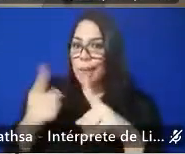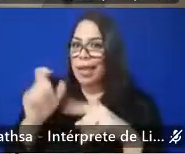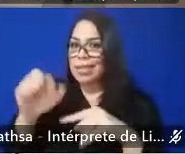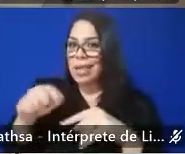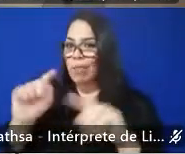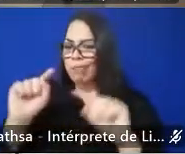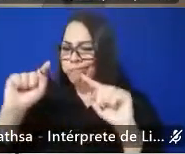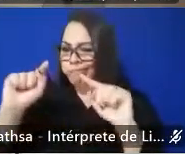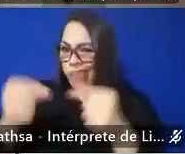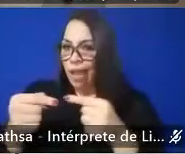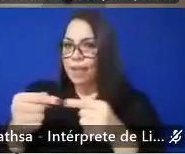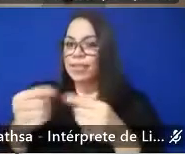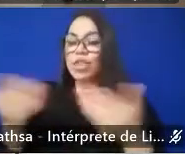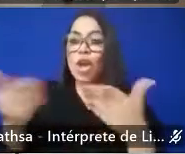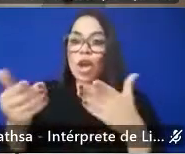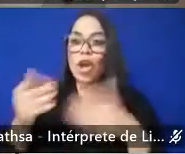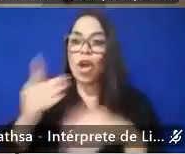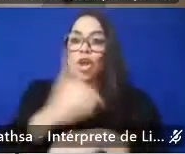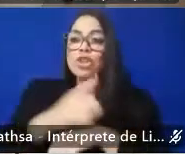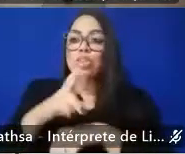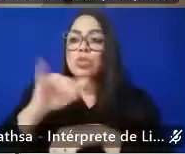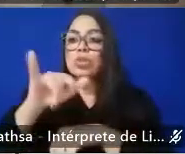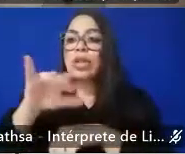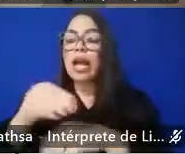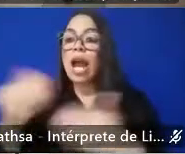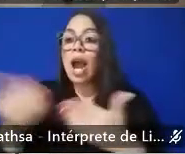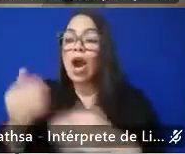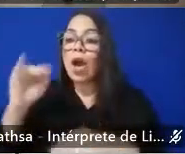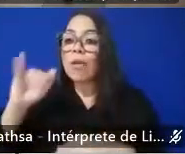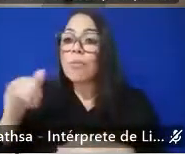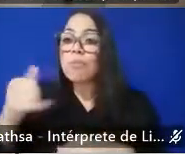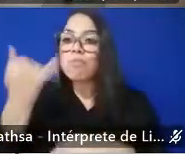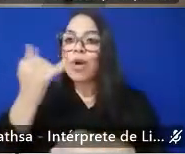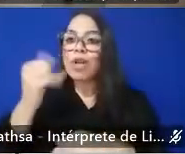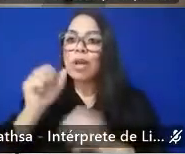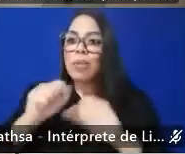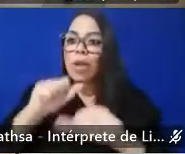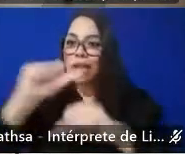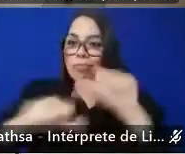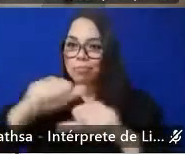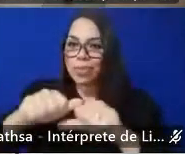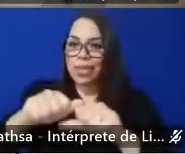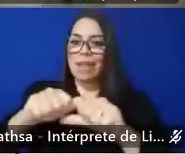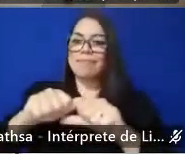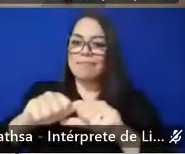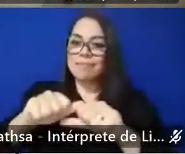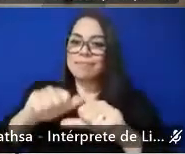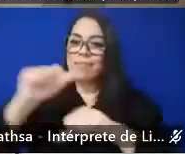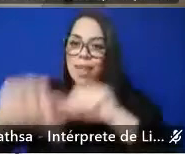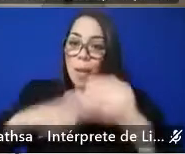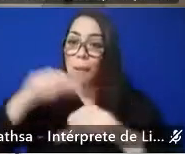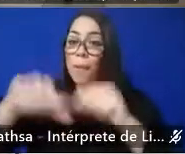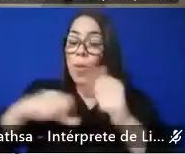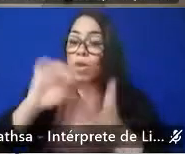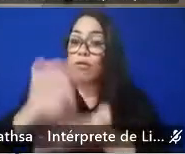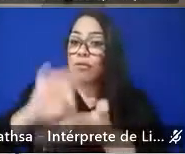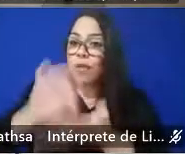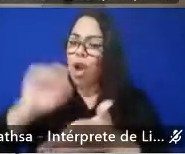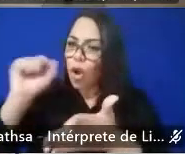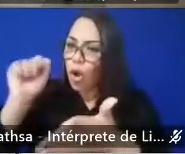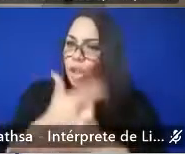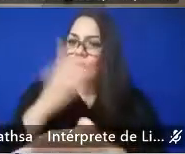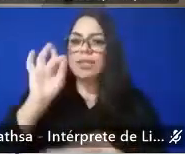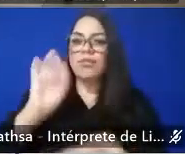hoje Doutor nós temos a oportunidade de fazer mudar esse cenário de fazer acontecer isso é